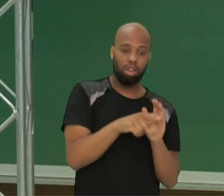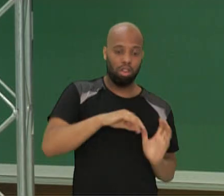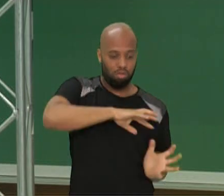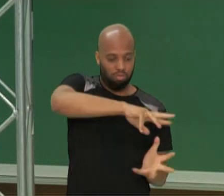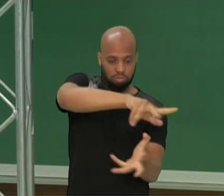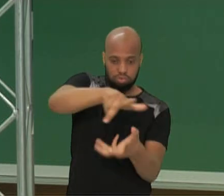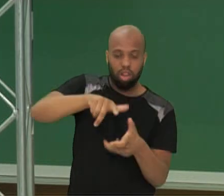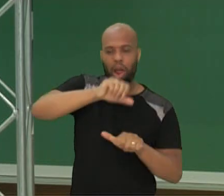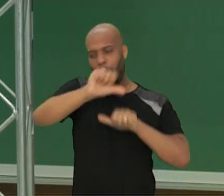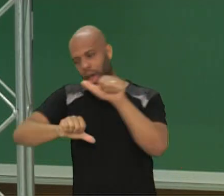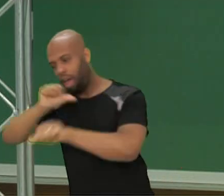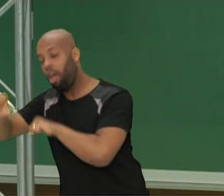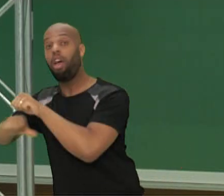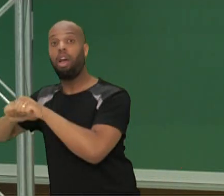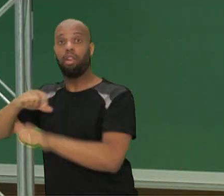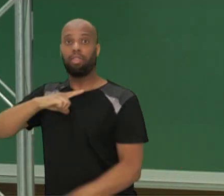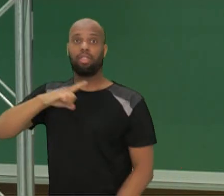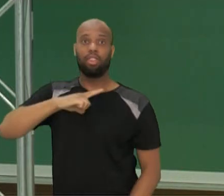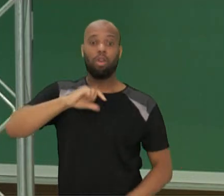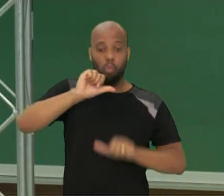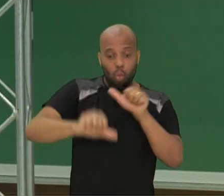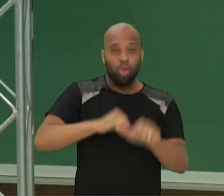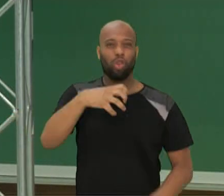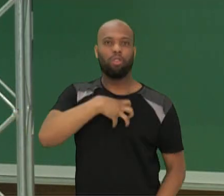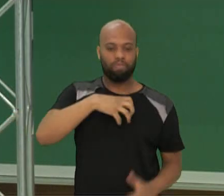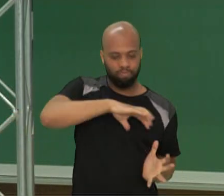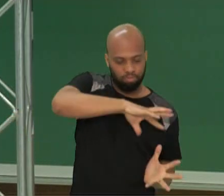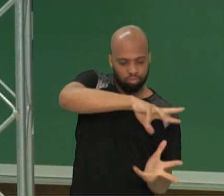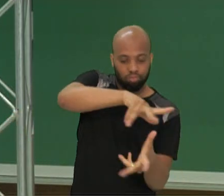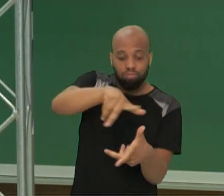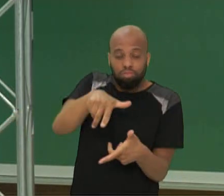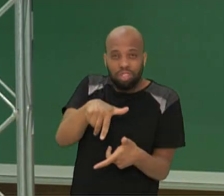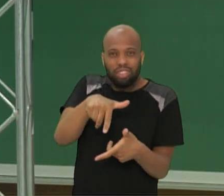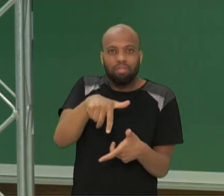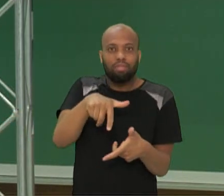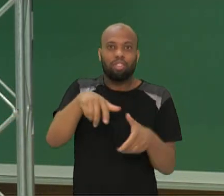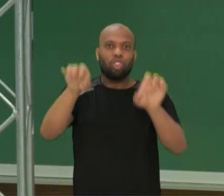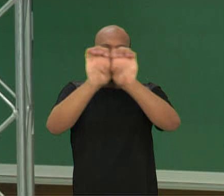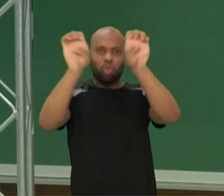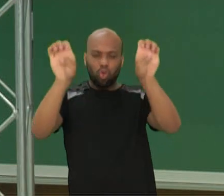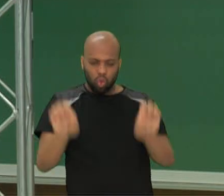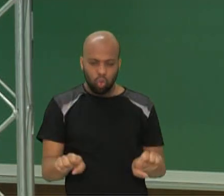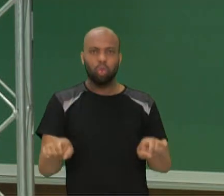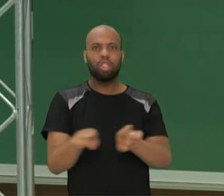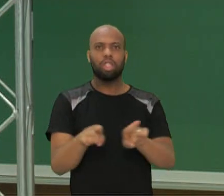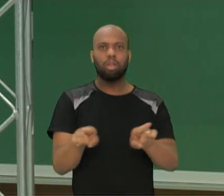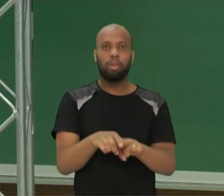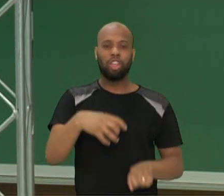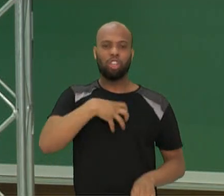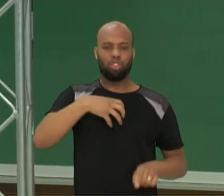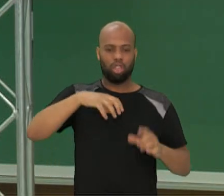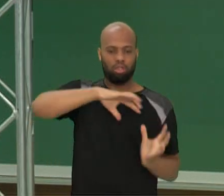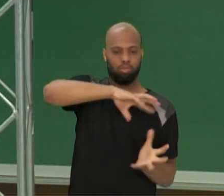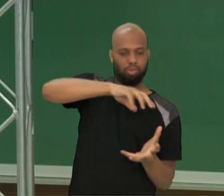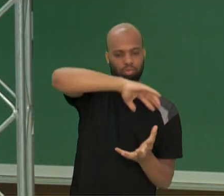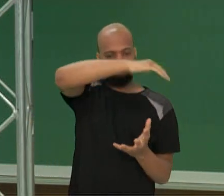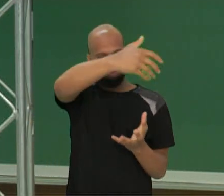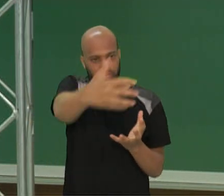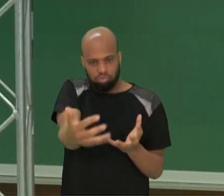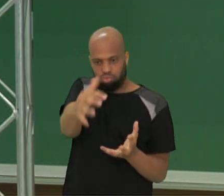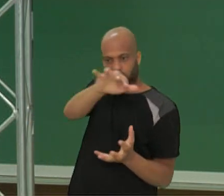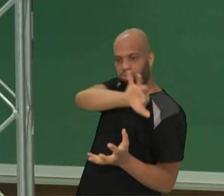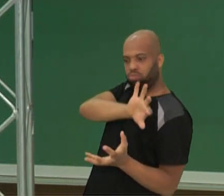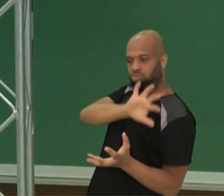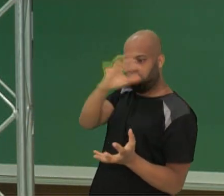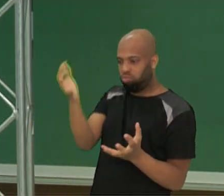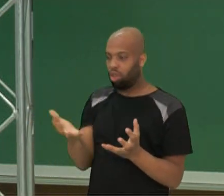terrestre mudaram tanto a biosfera quanto também a estrutura da crosta terrestre. Um